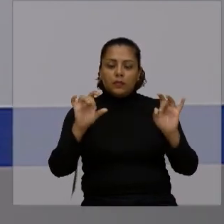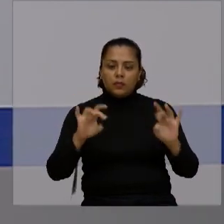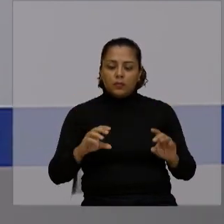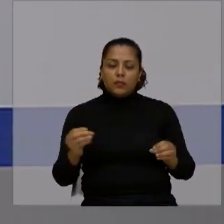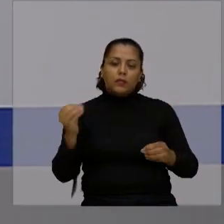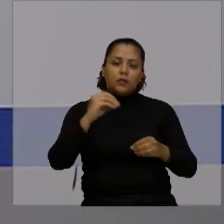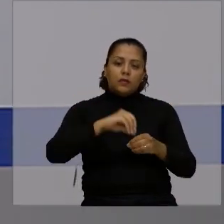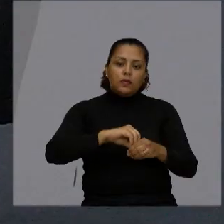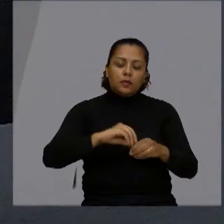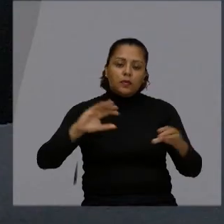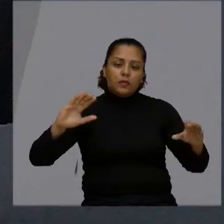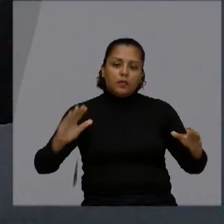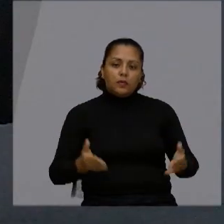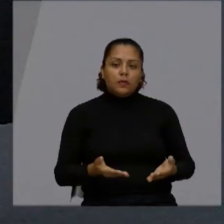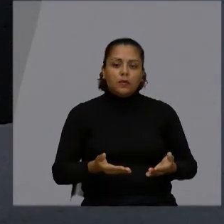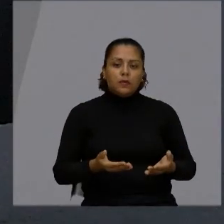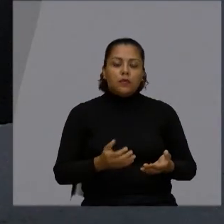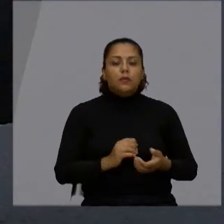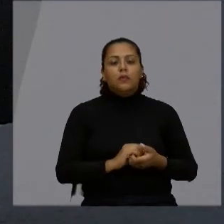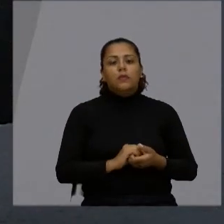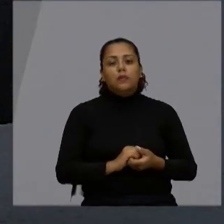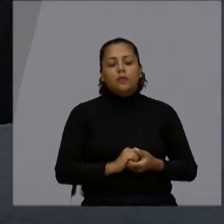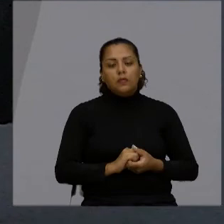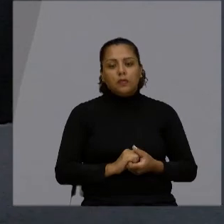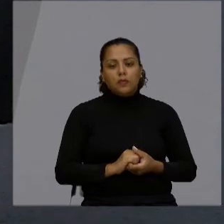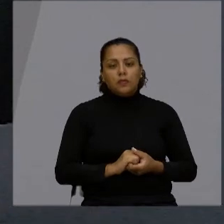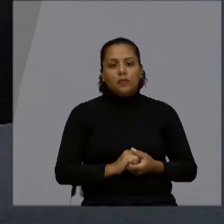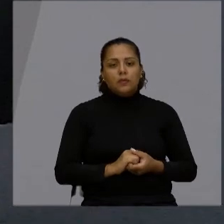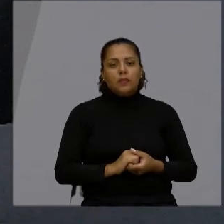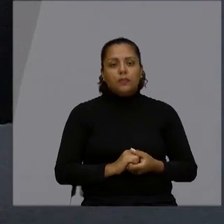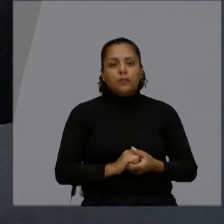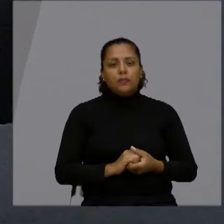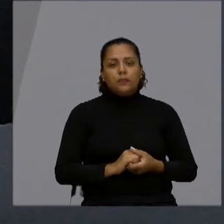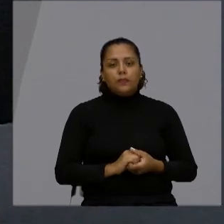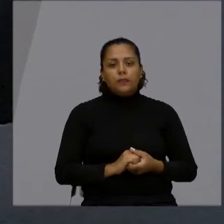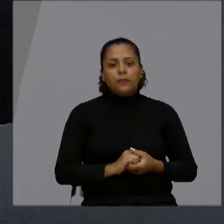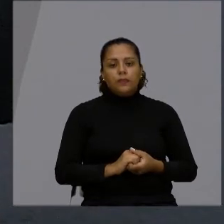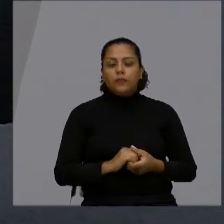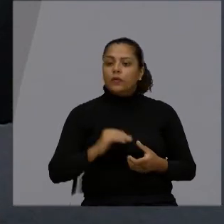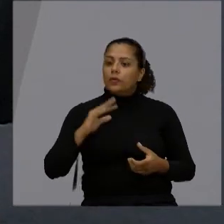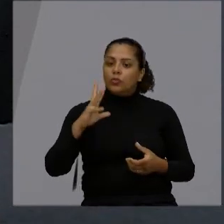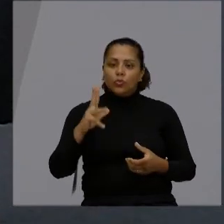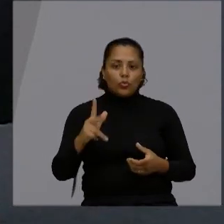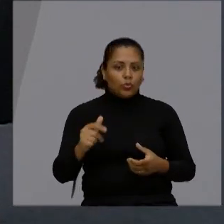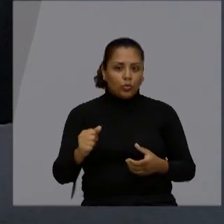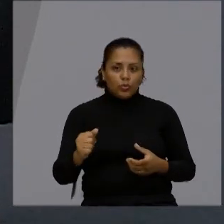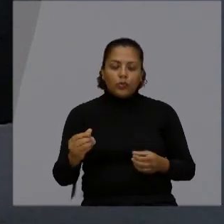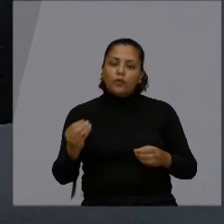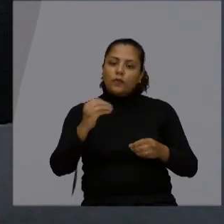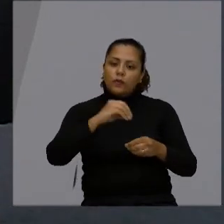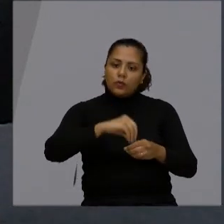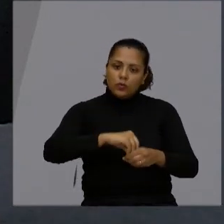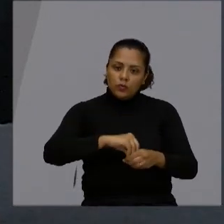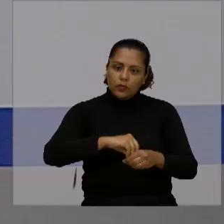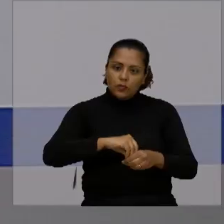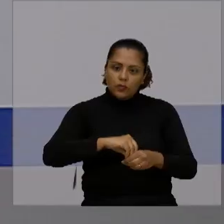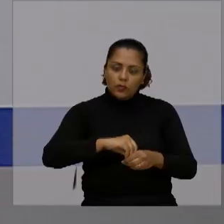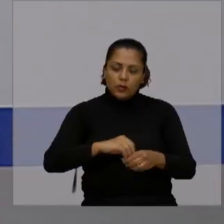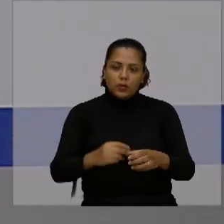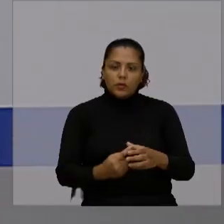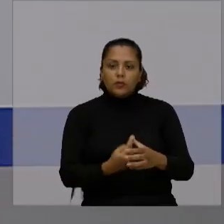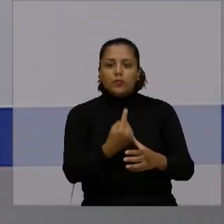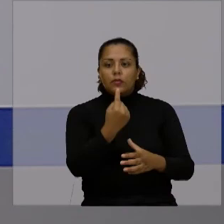favoráveis permaneçam como estão e os contrários se manifestem. Nenhum voto contrário, senhor presidente. Aprovados